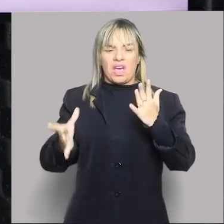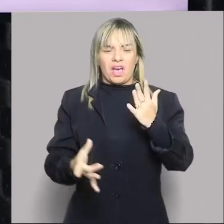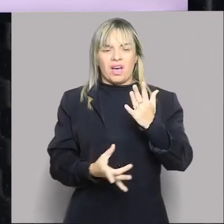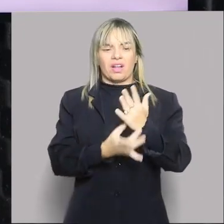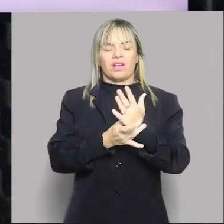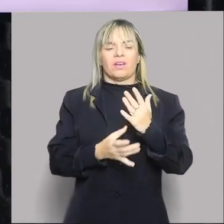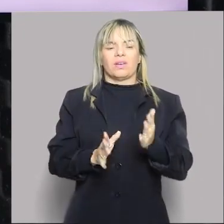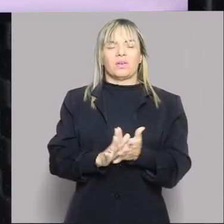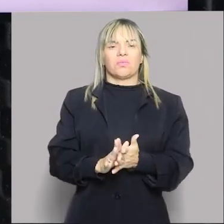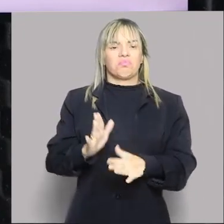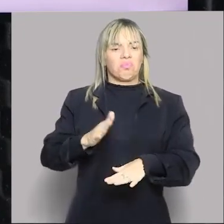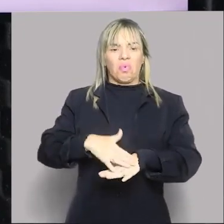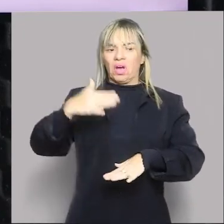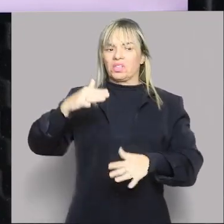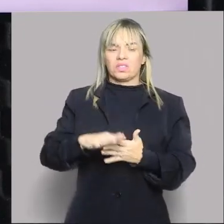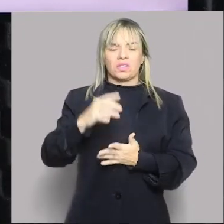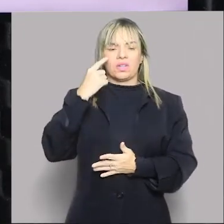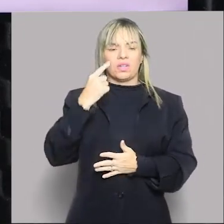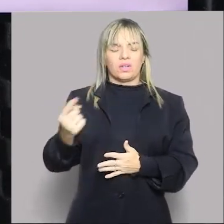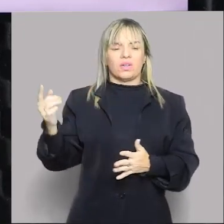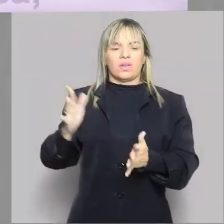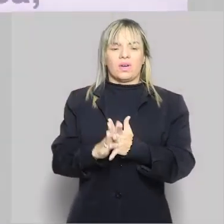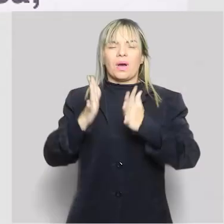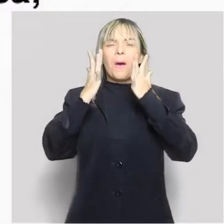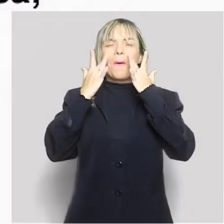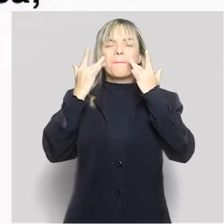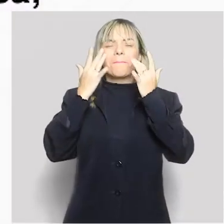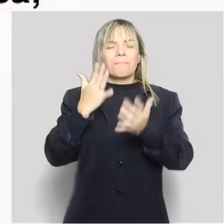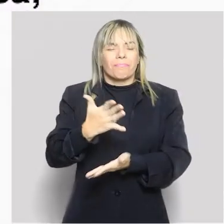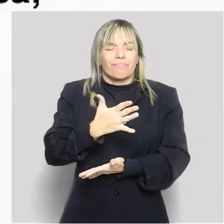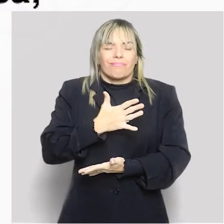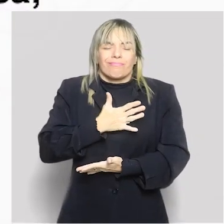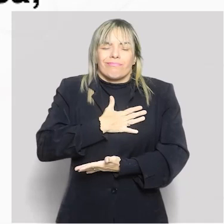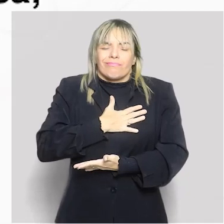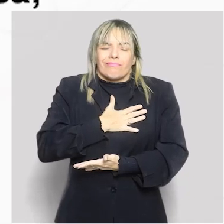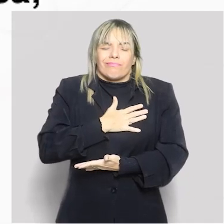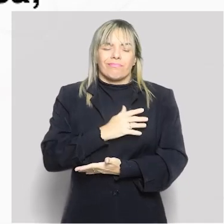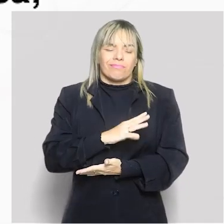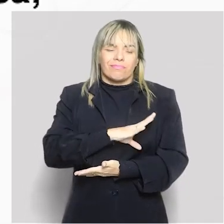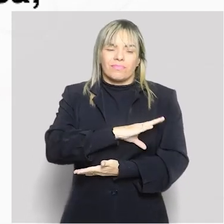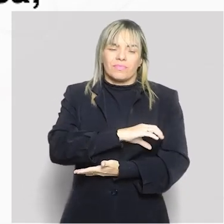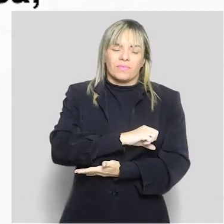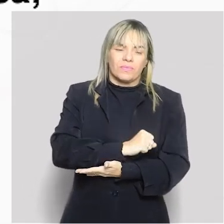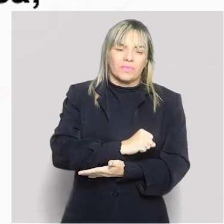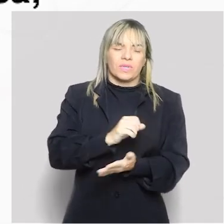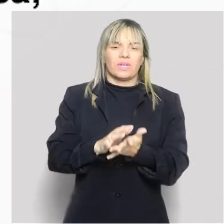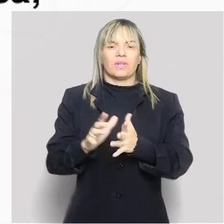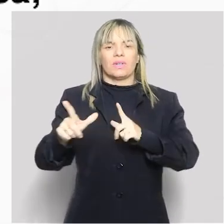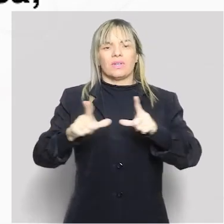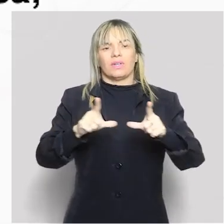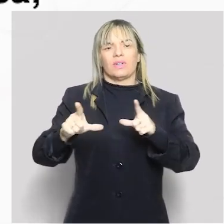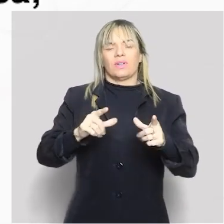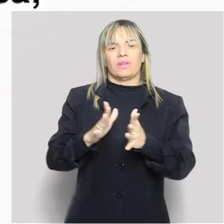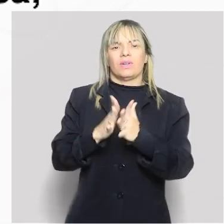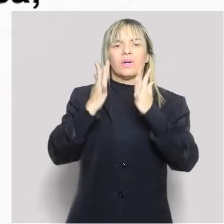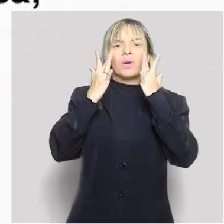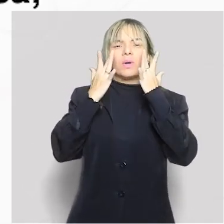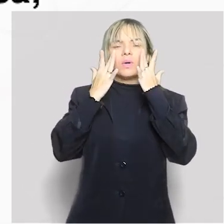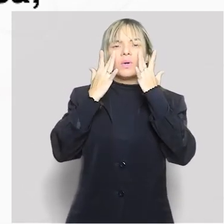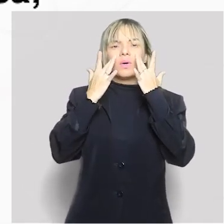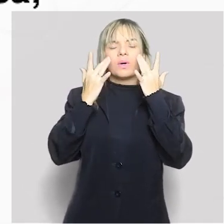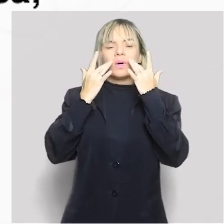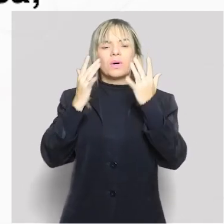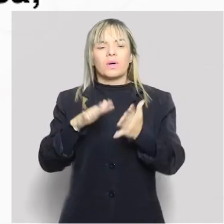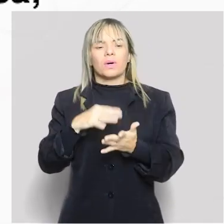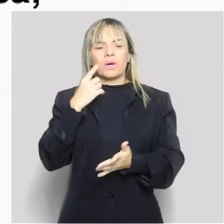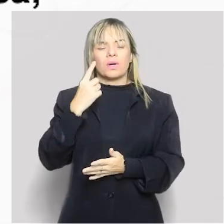hiperrealismo. Teatro, a minha paixão, né? Eu trabalho com teatro, não dá para eu dizer que